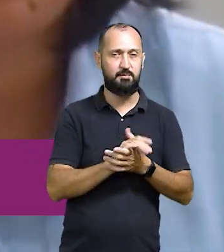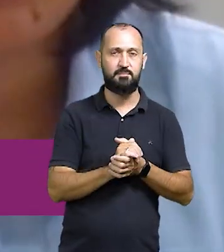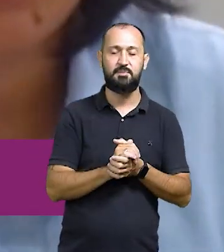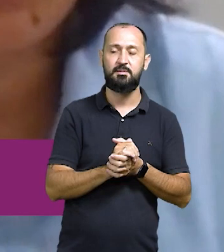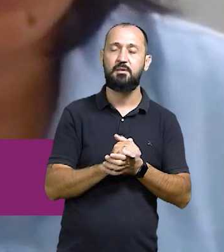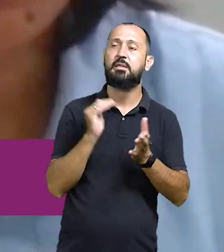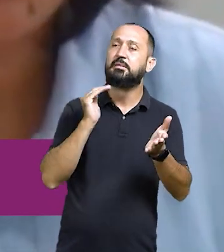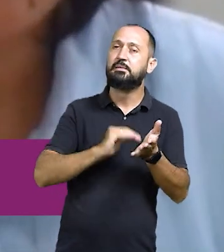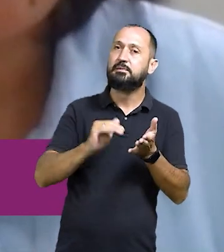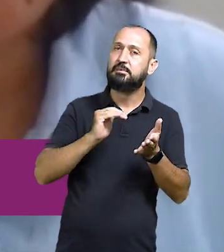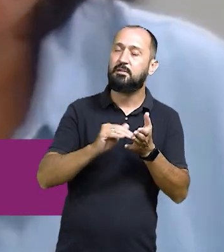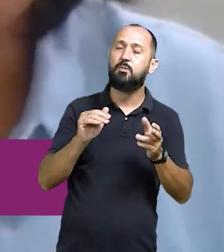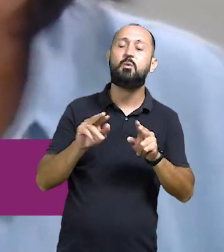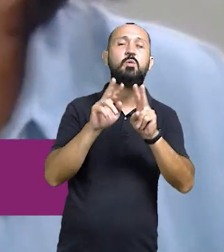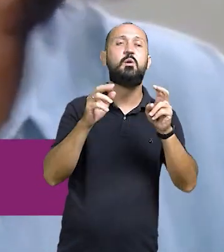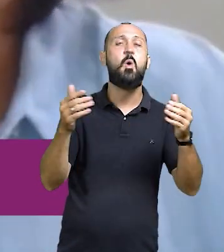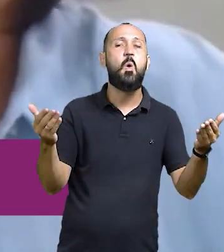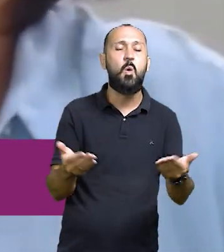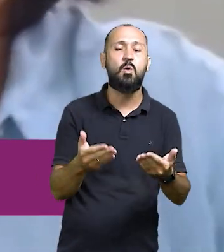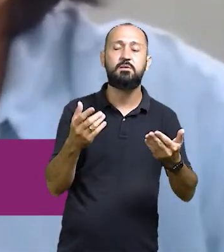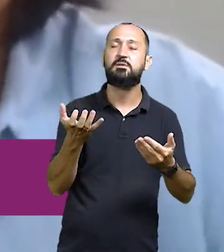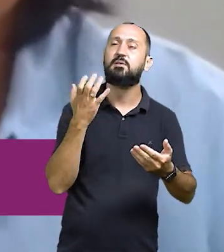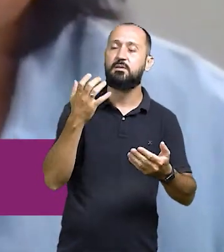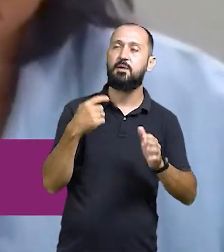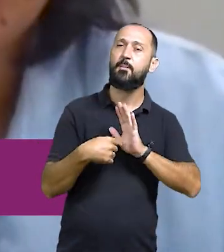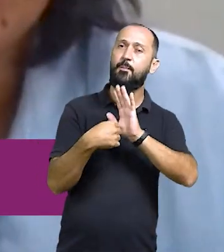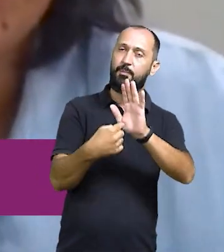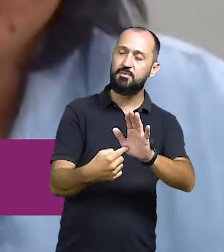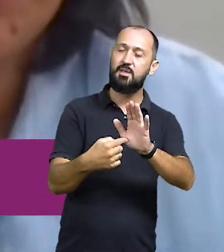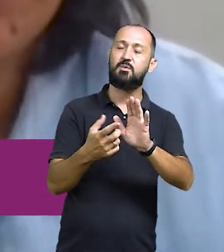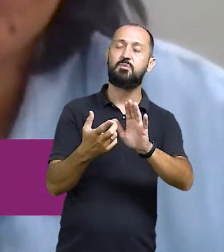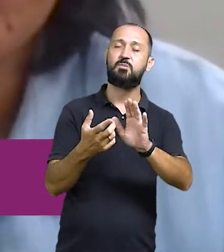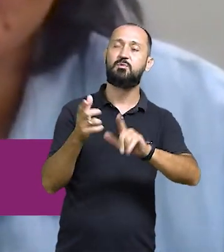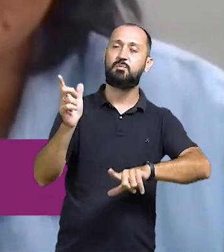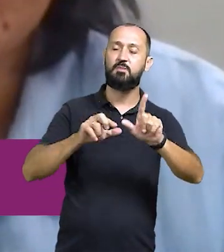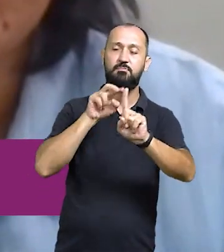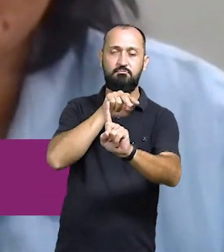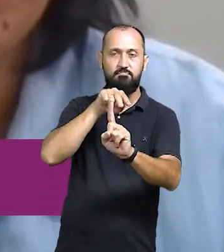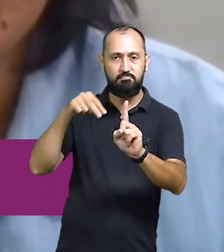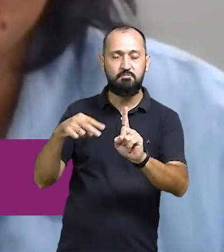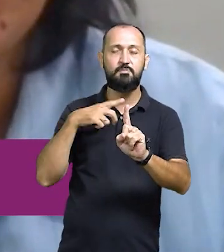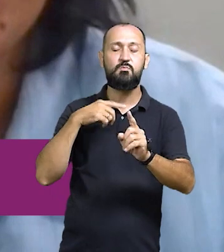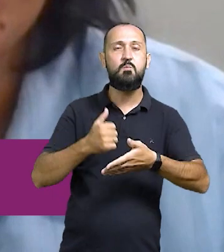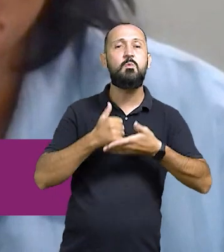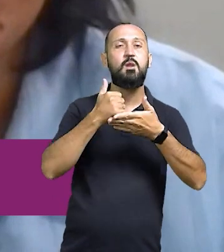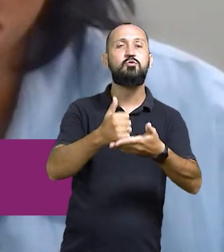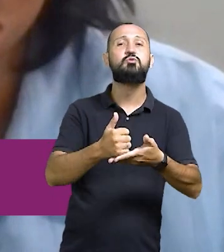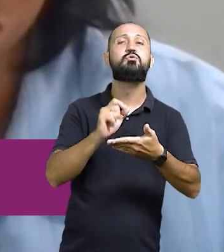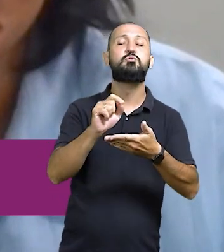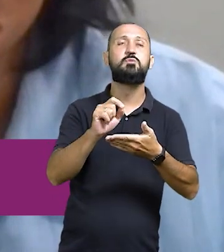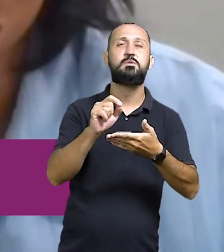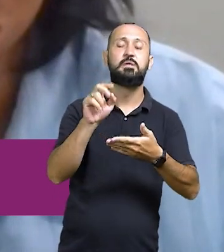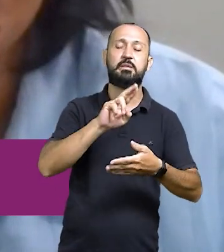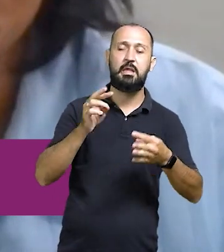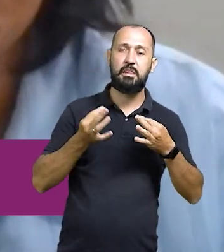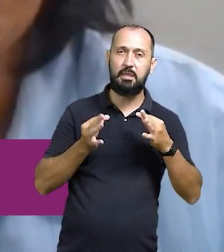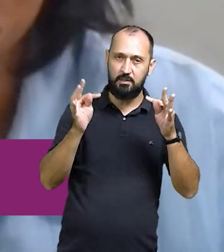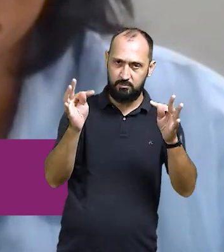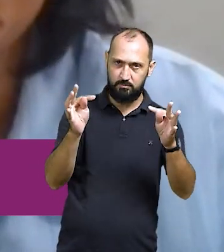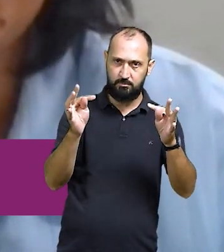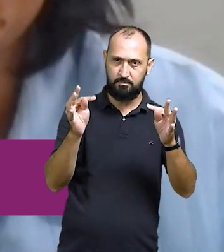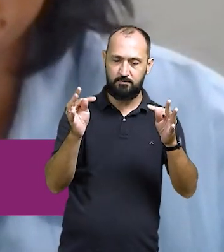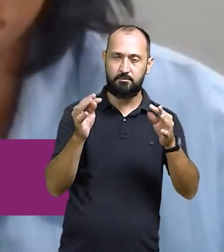trabalhistas, políticos, vem uma estrutura toda patriarcal, machista, para poder desconstruir. Então, além da gente lutar para conquistar, a gente tem